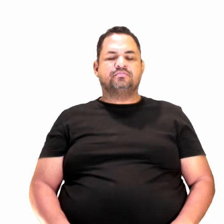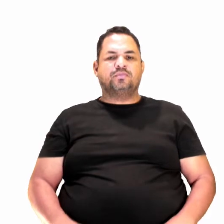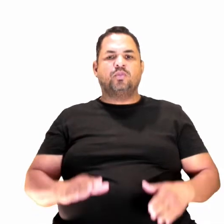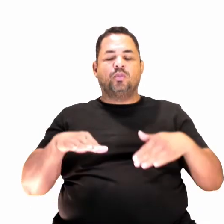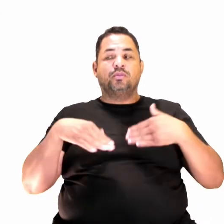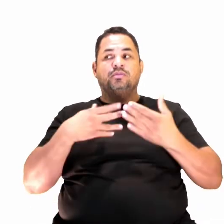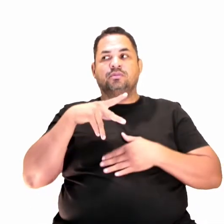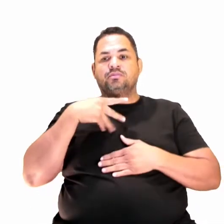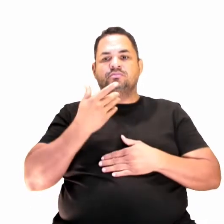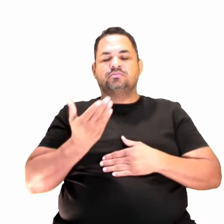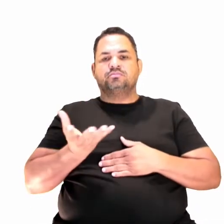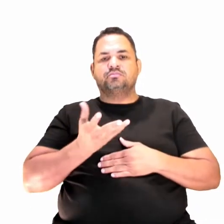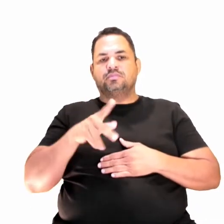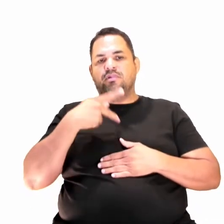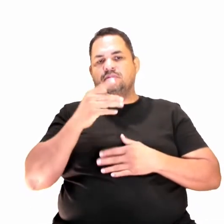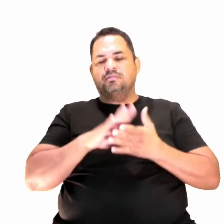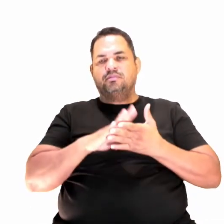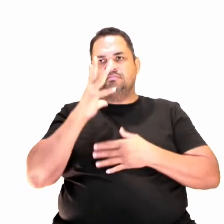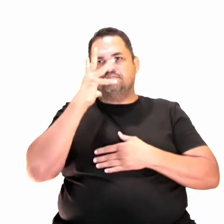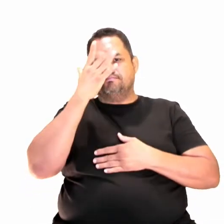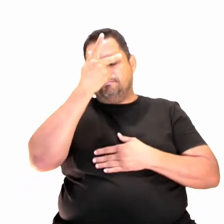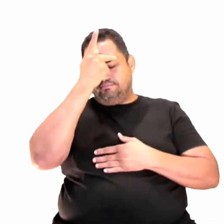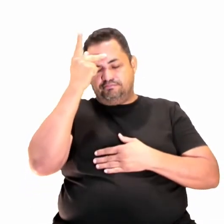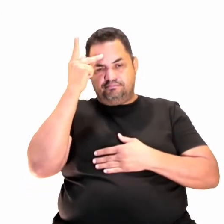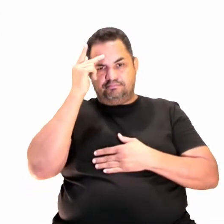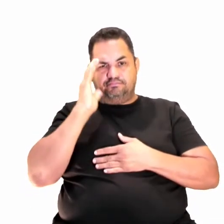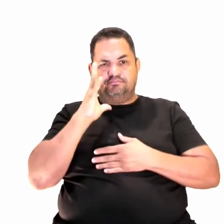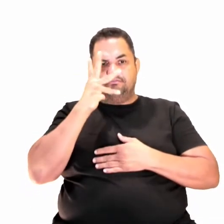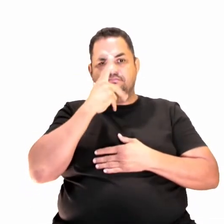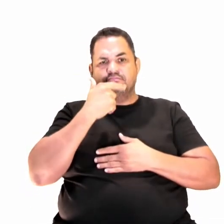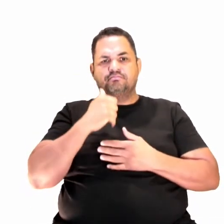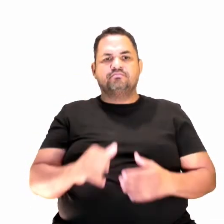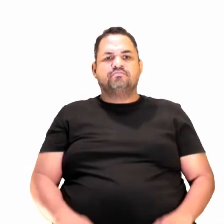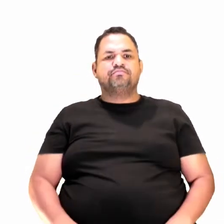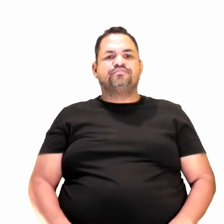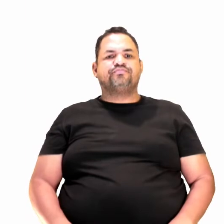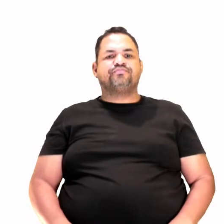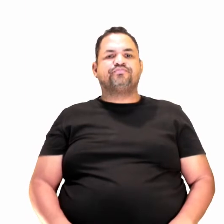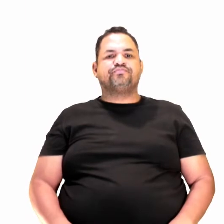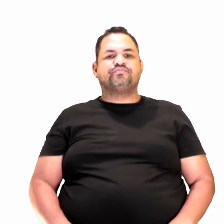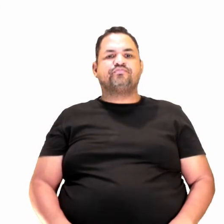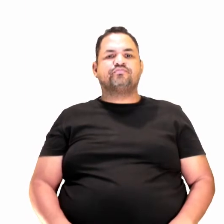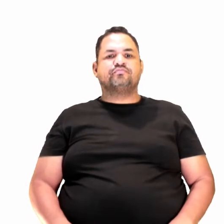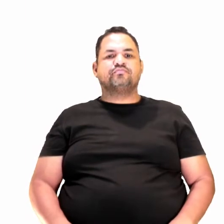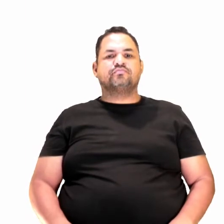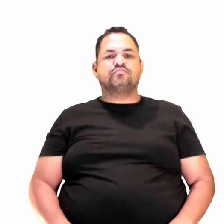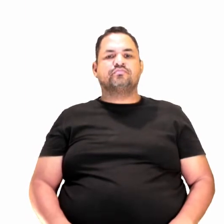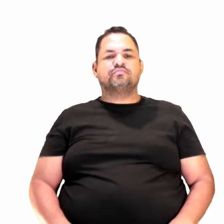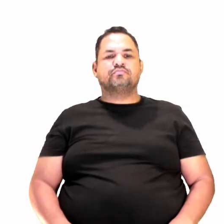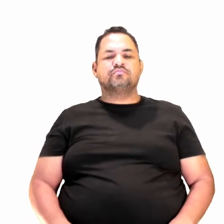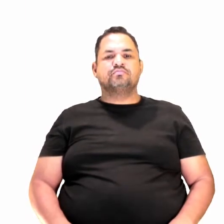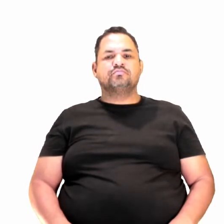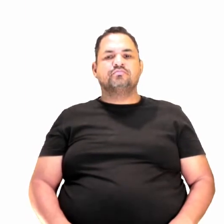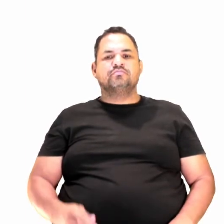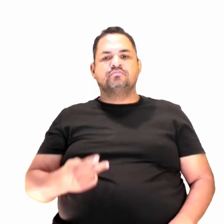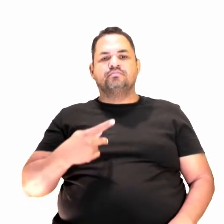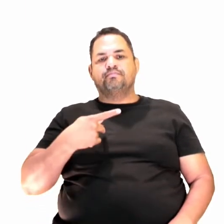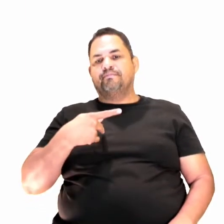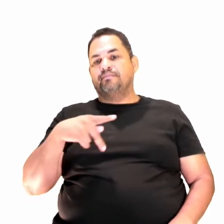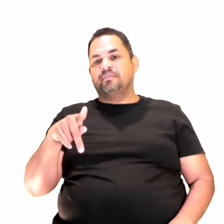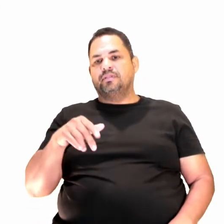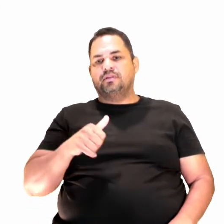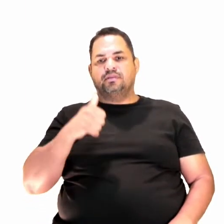de cor hazel. Hazel, que é o quê? Cor de avelã. Não chega a ser exatamente aquela coisa castanho,